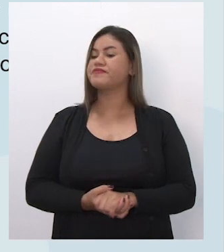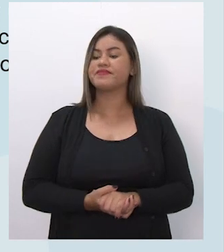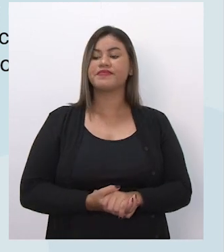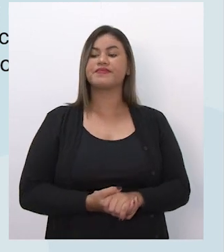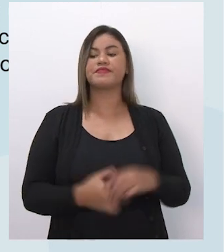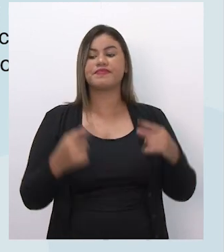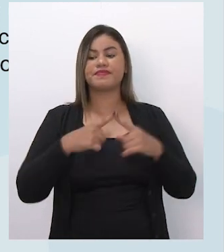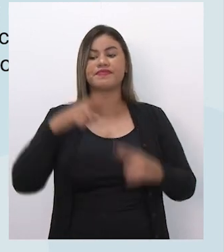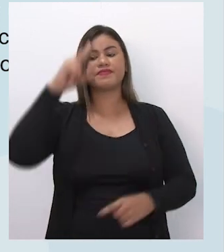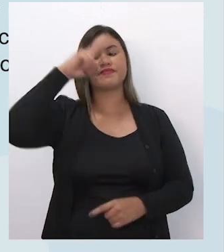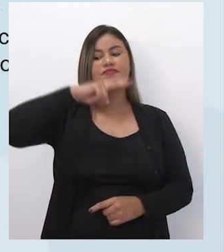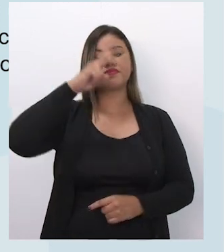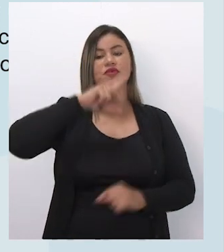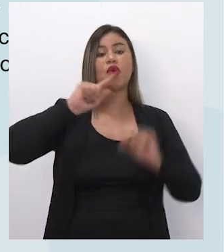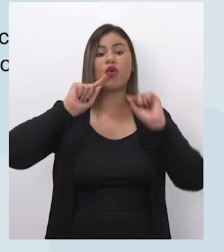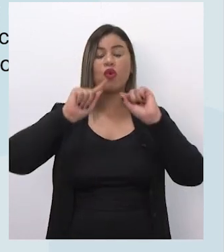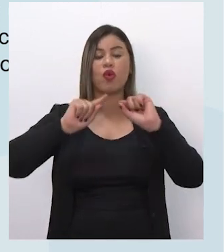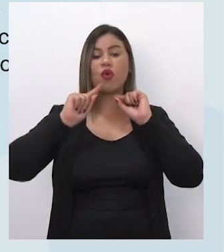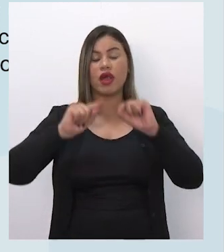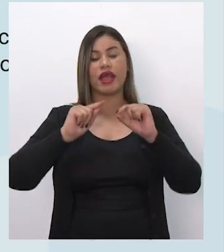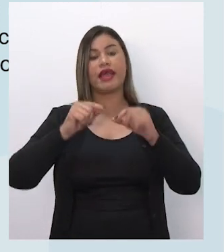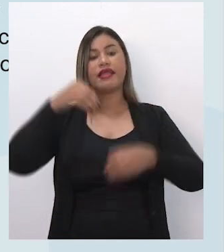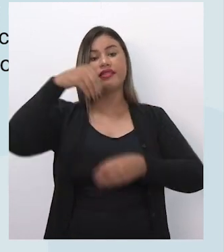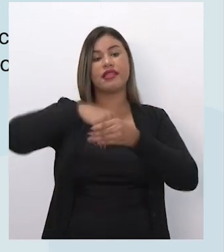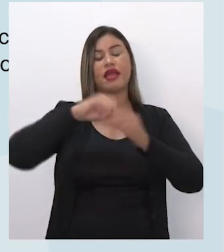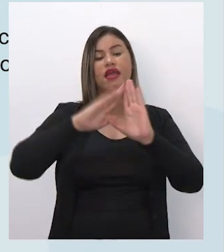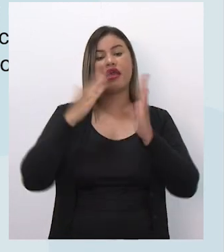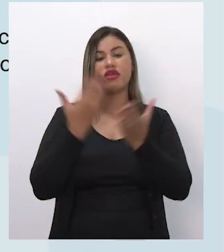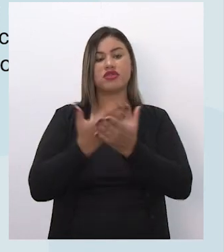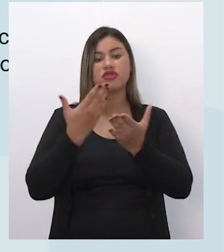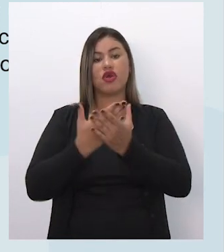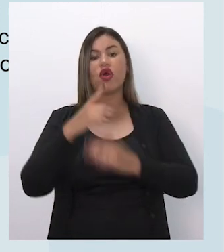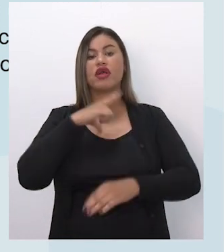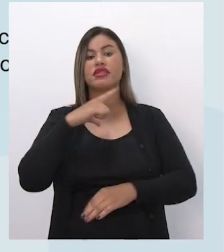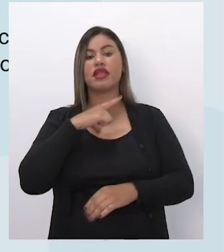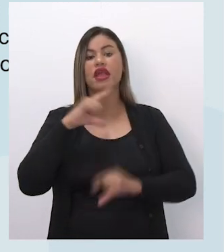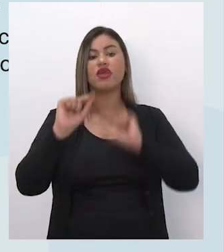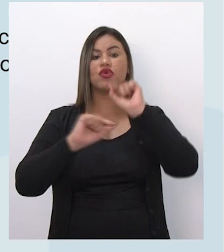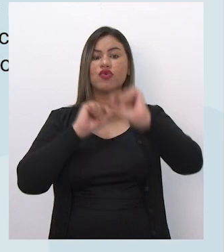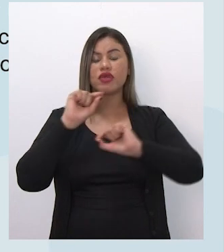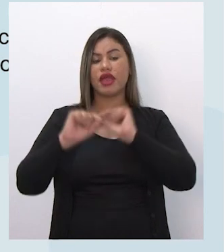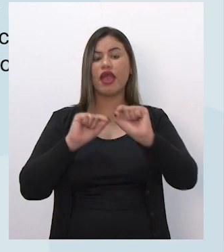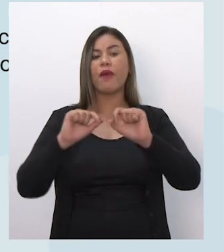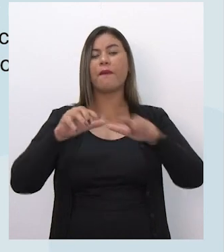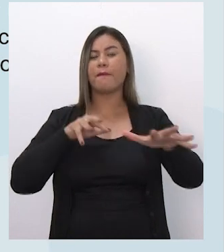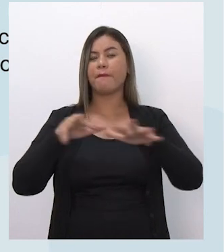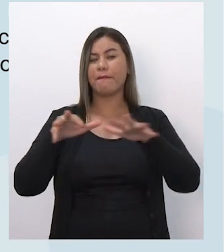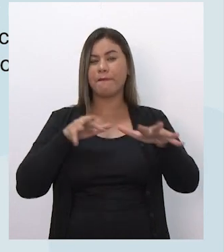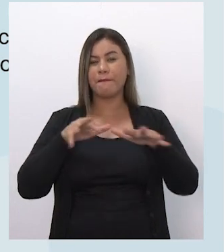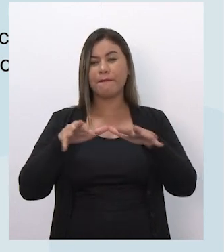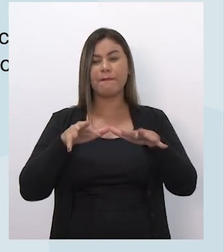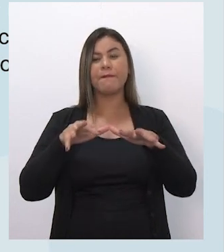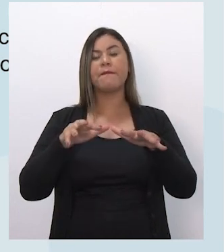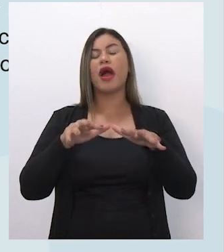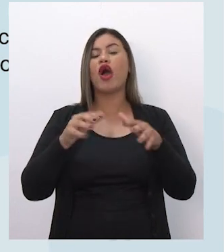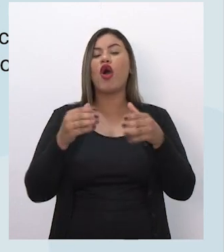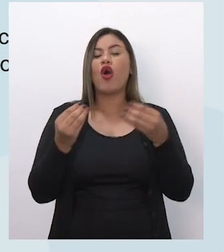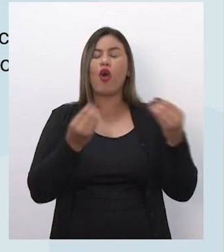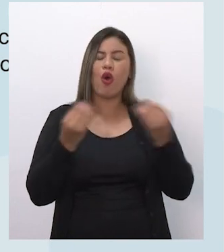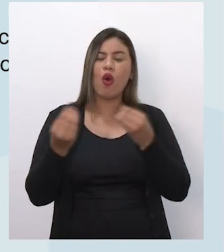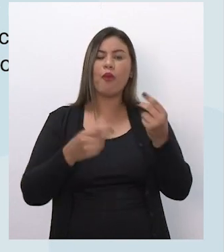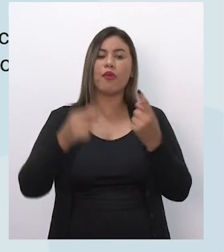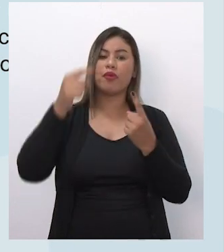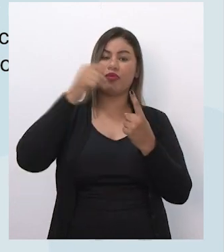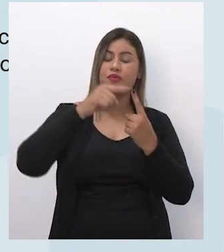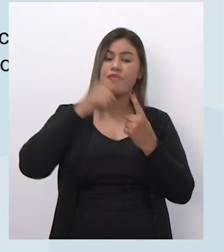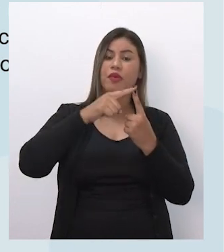menciona o seguinte: o saber histórico na sala de aula tem caracterizado por um duplo movimento. De um lado, tenta-se compreender aspectos